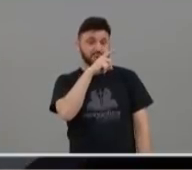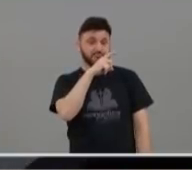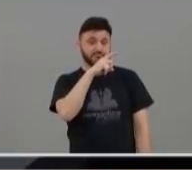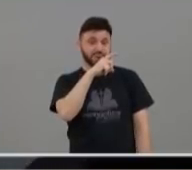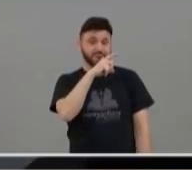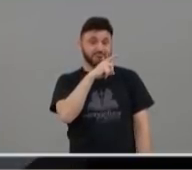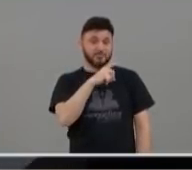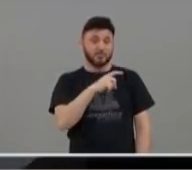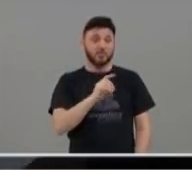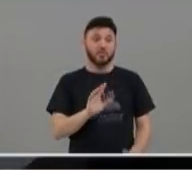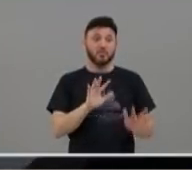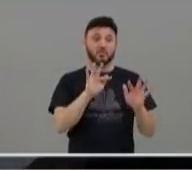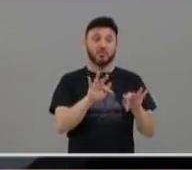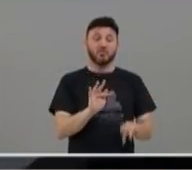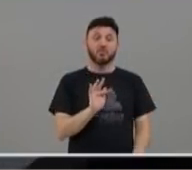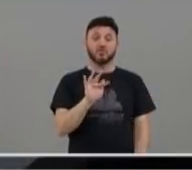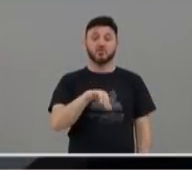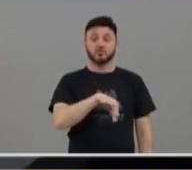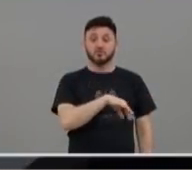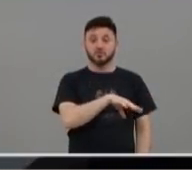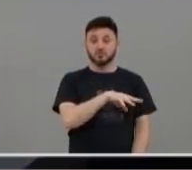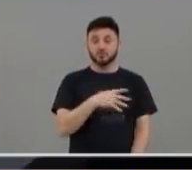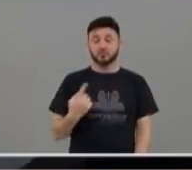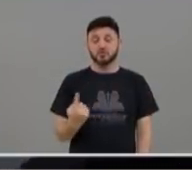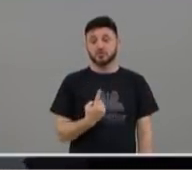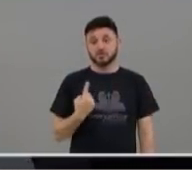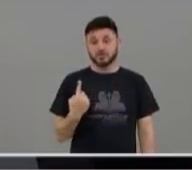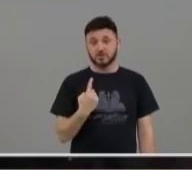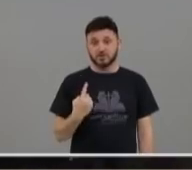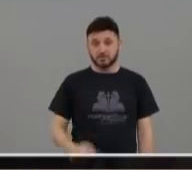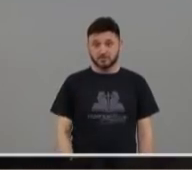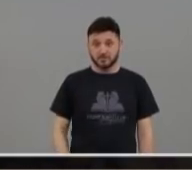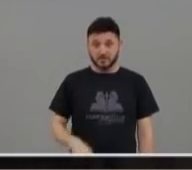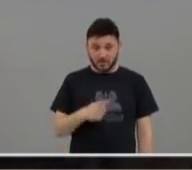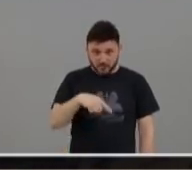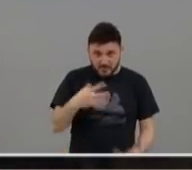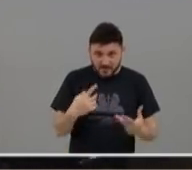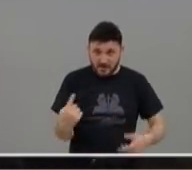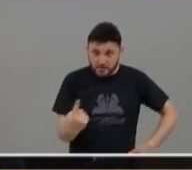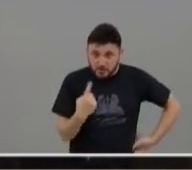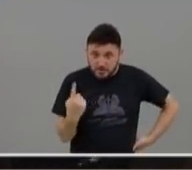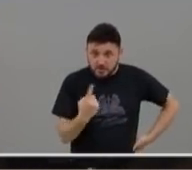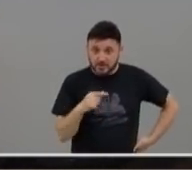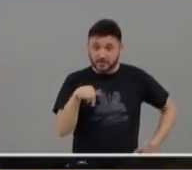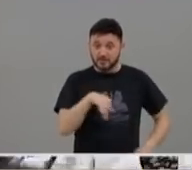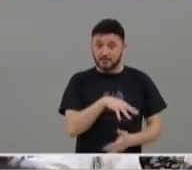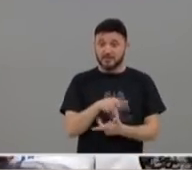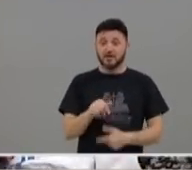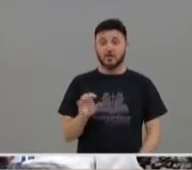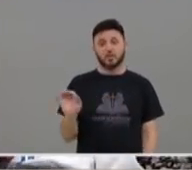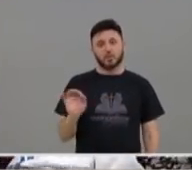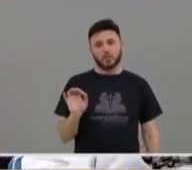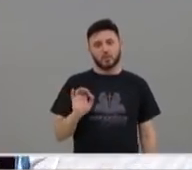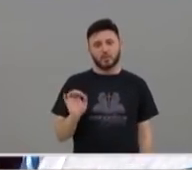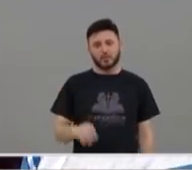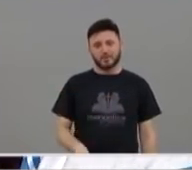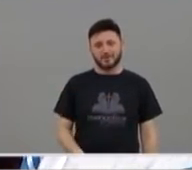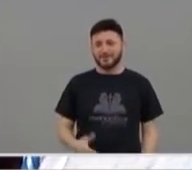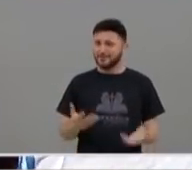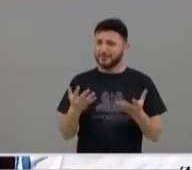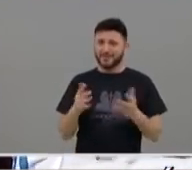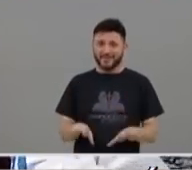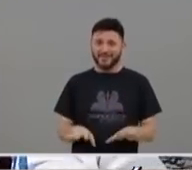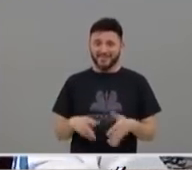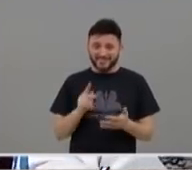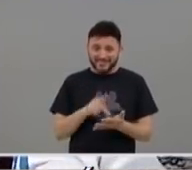acaba sozinho. Olha para essa pessoa e pergunta, você quer acabar sozinha, criatura? Você quer acabar sozinha nessa sua vida? Quer? Você quer